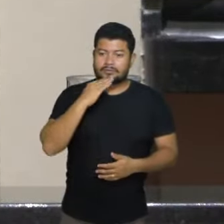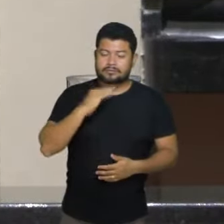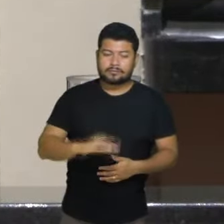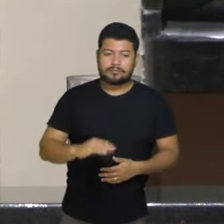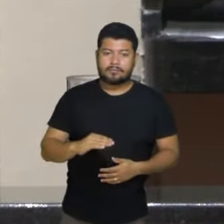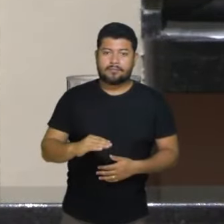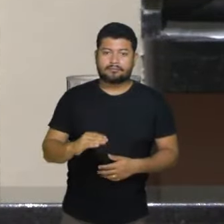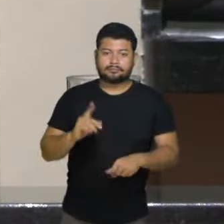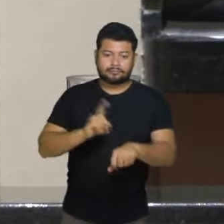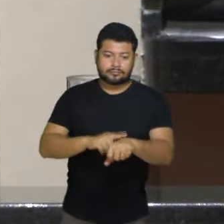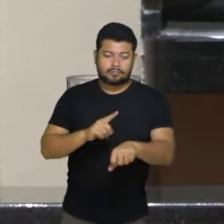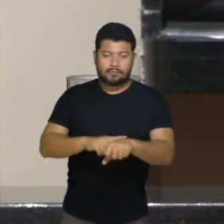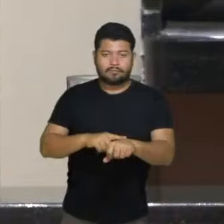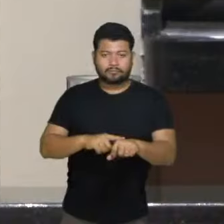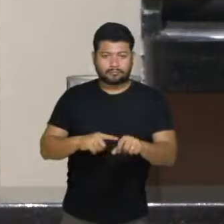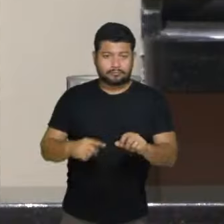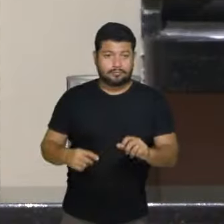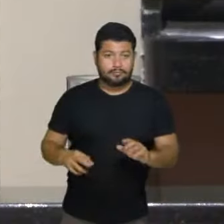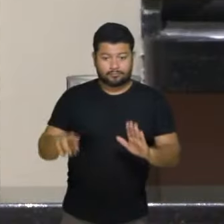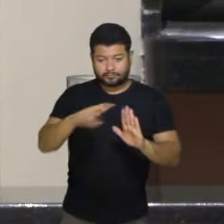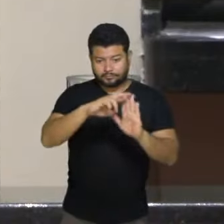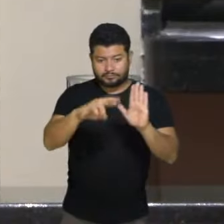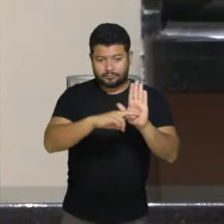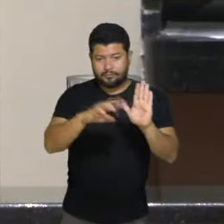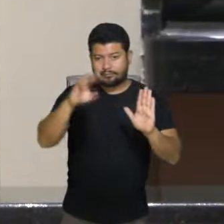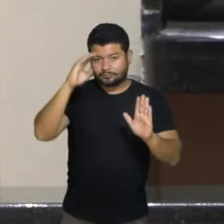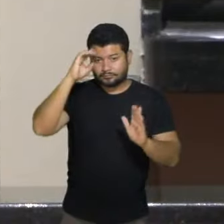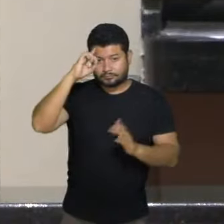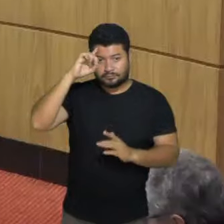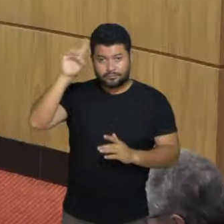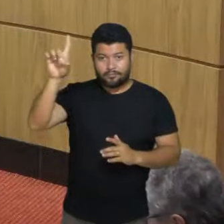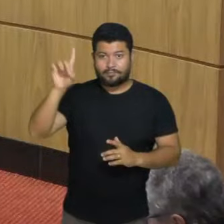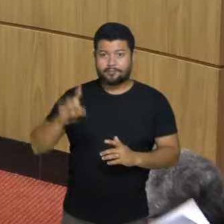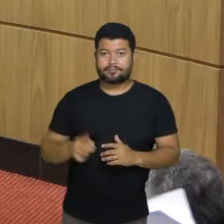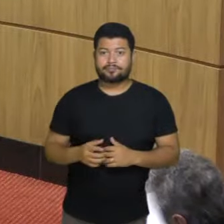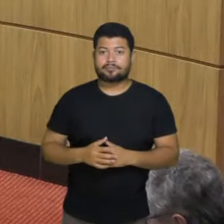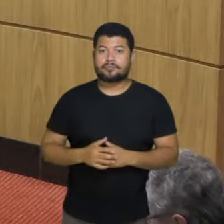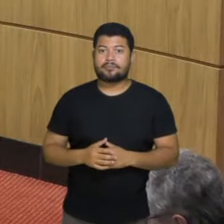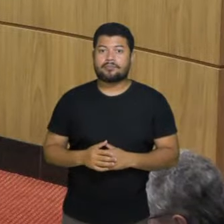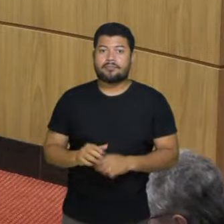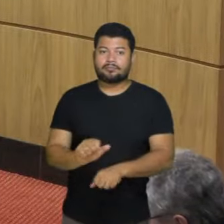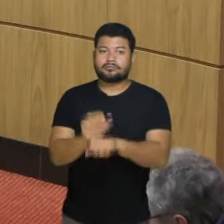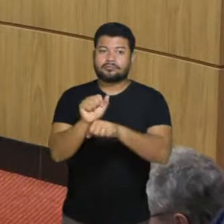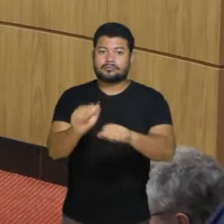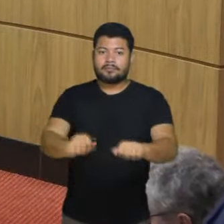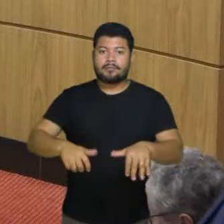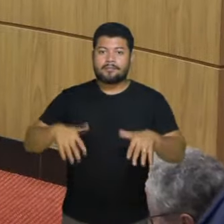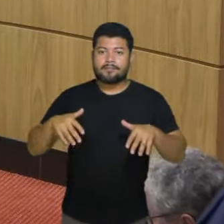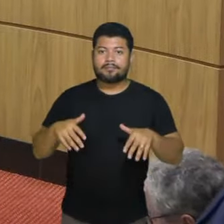no horário destinado à ordem do dia. Está suspensa a presente sessão.